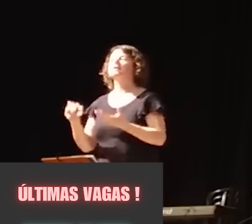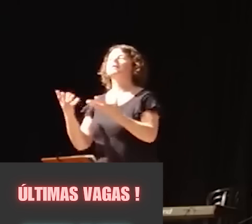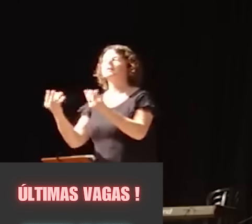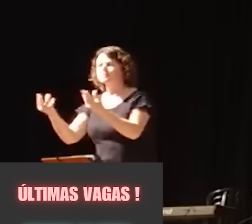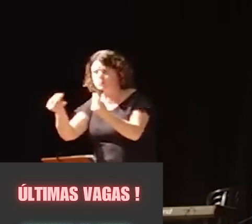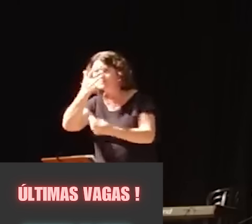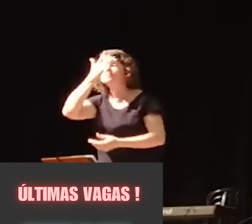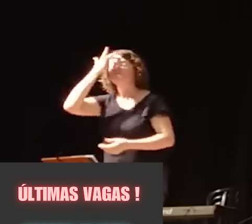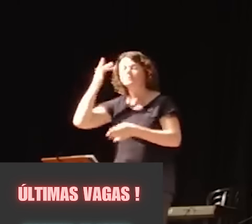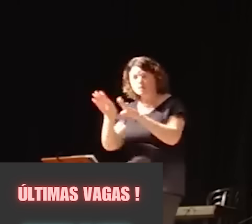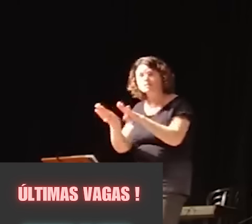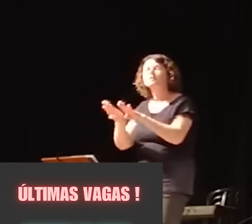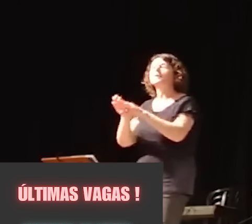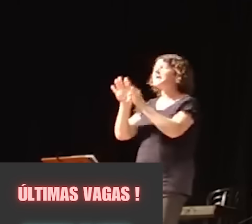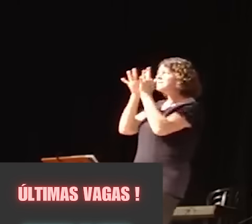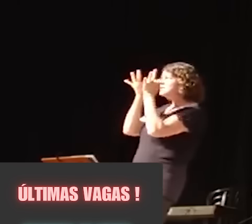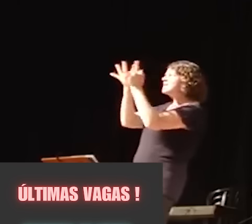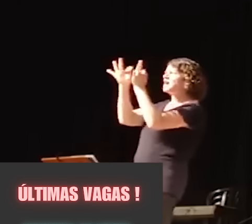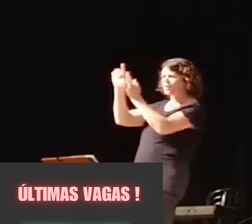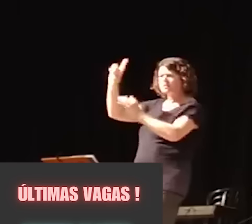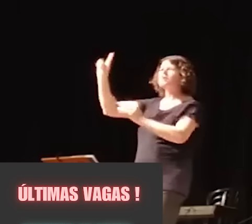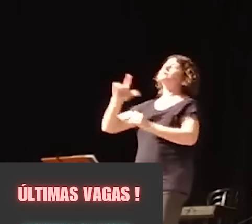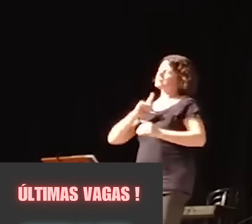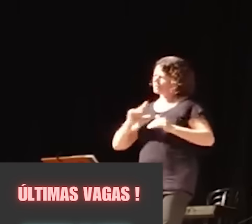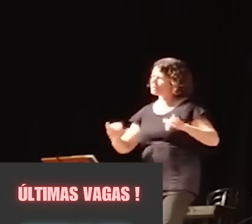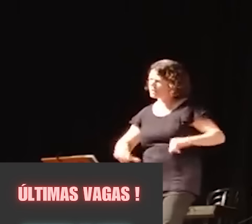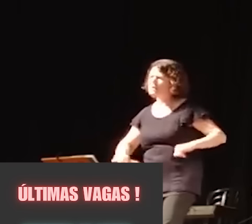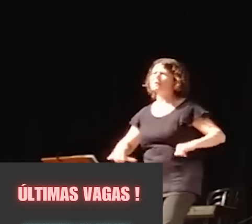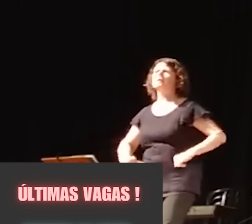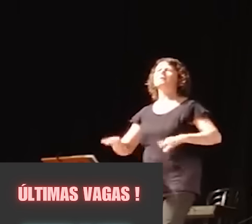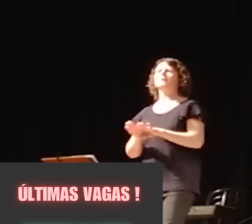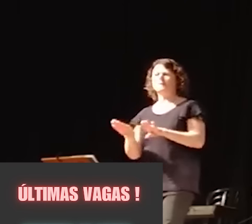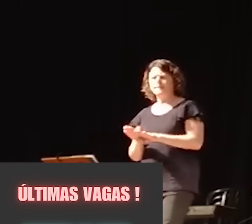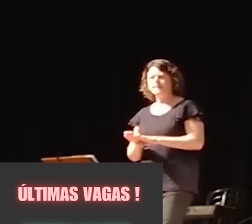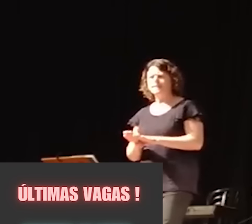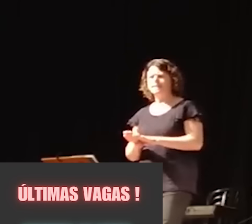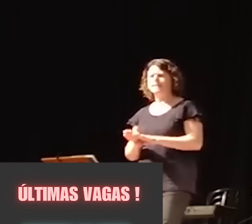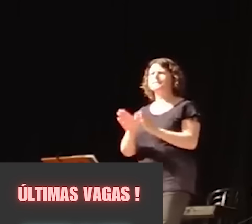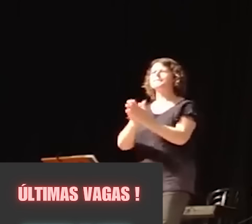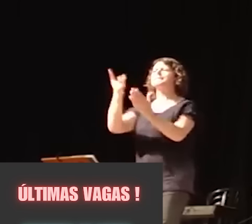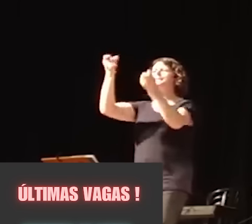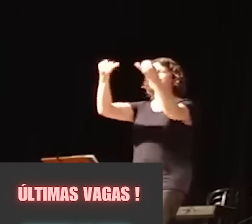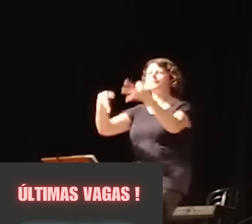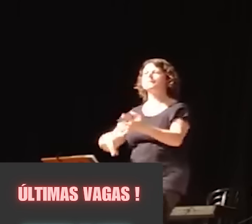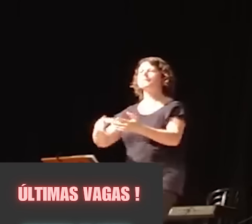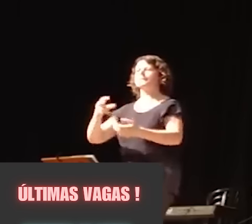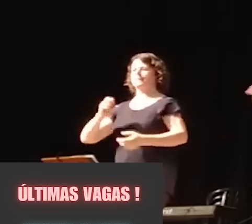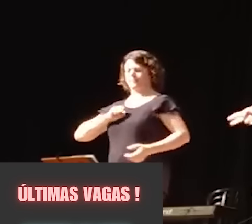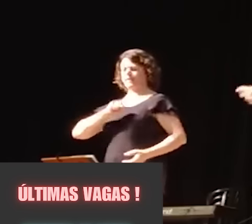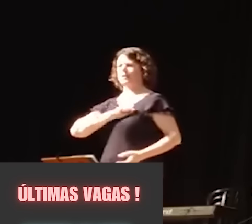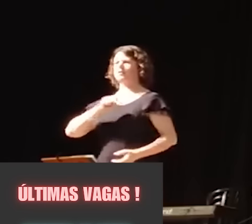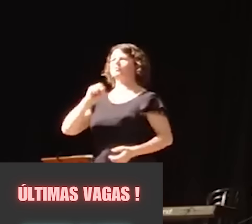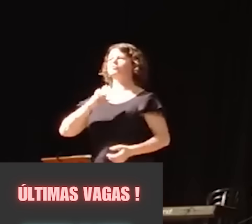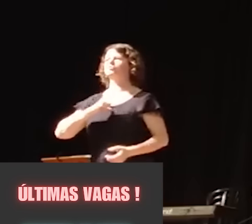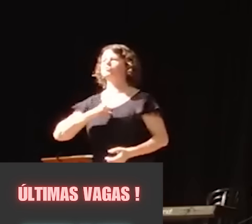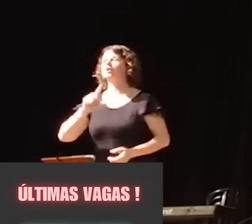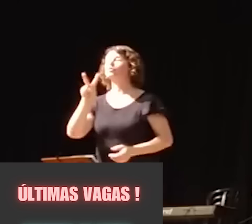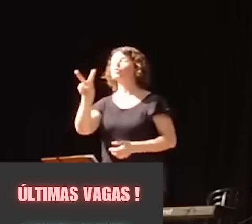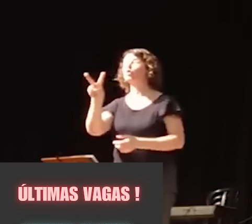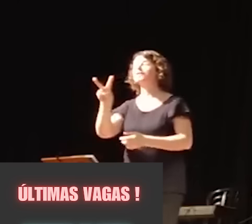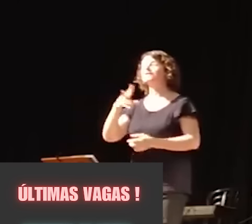Senhor a Bíblia diz que Samuel tinha dois filhos desviados a Bíblia diz que Arão perdeu dois filhos no serviço do